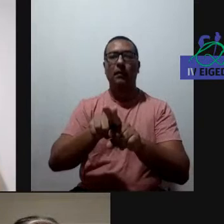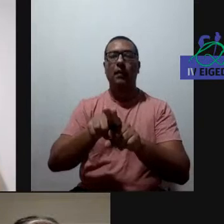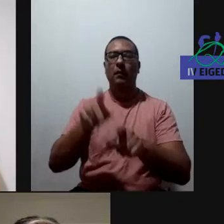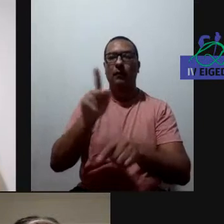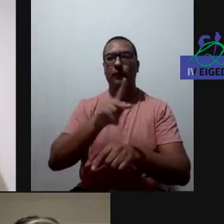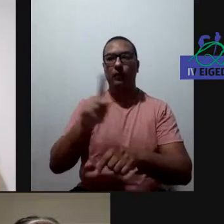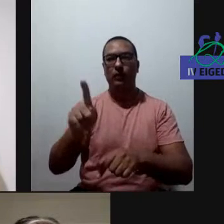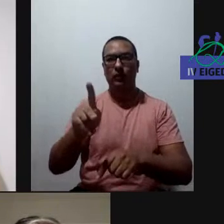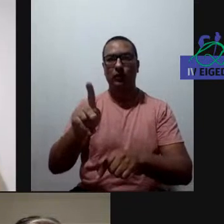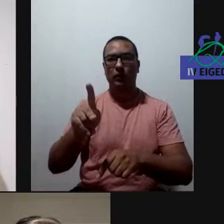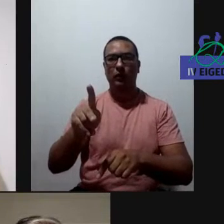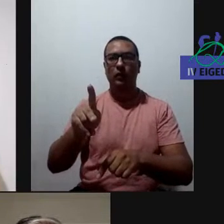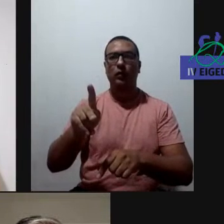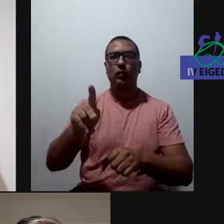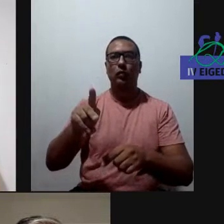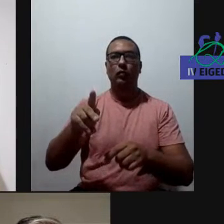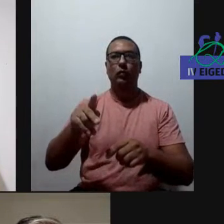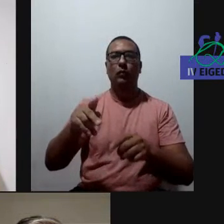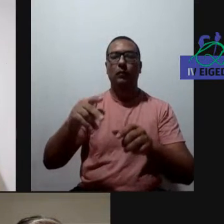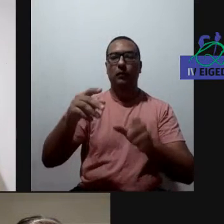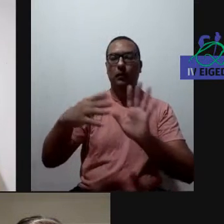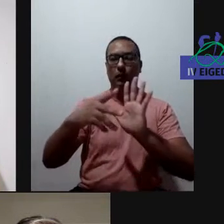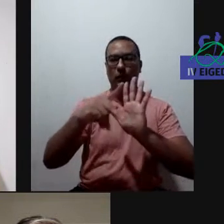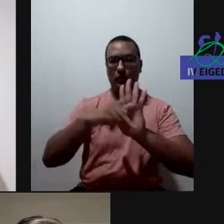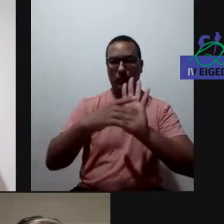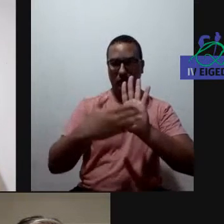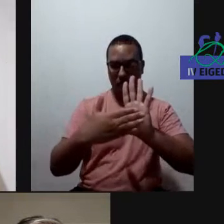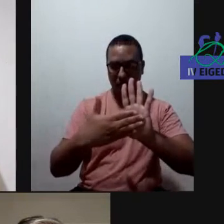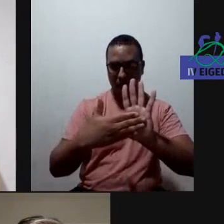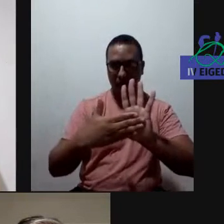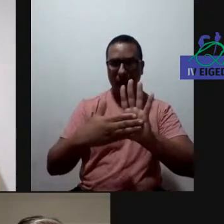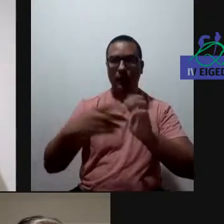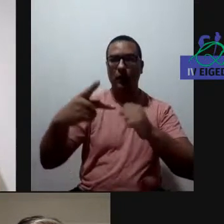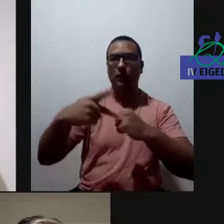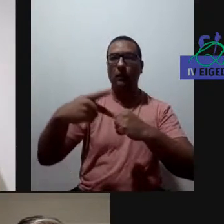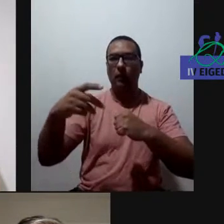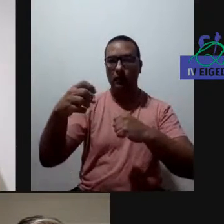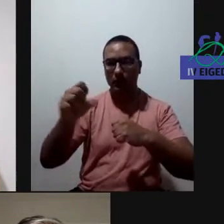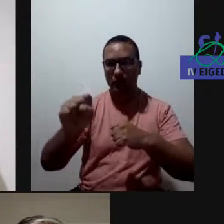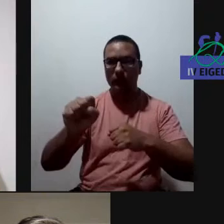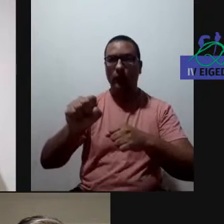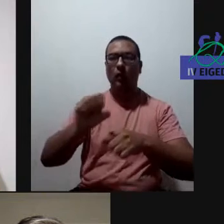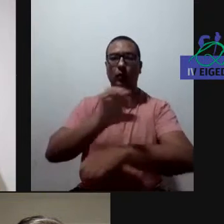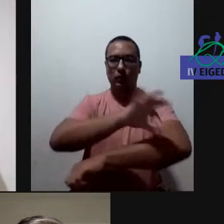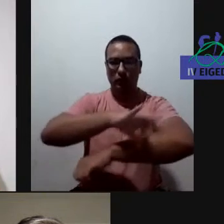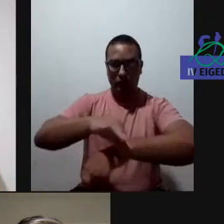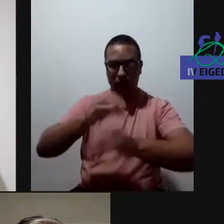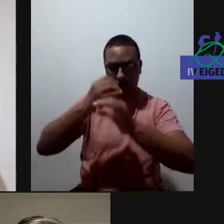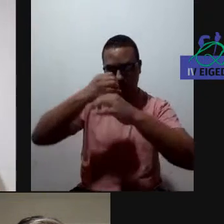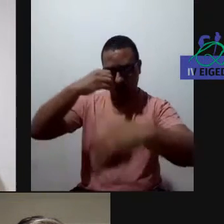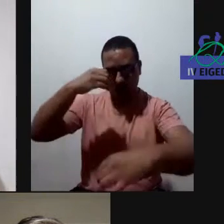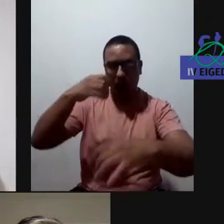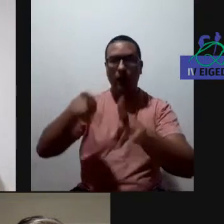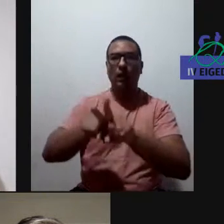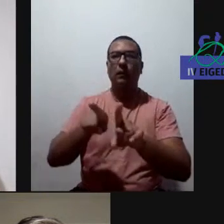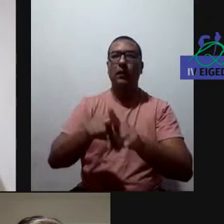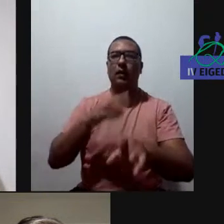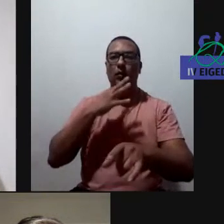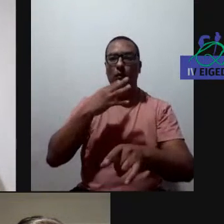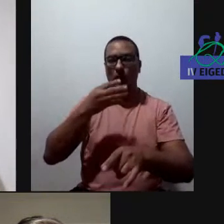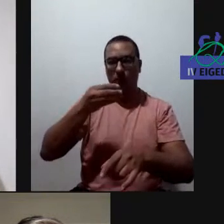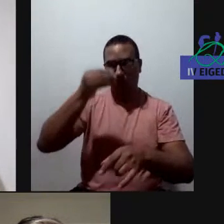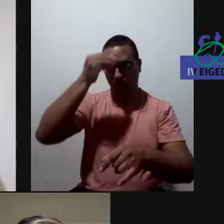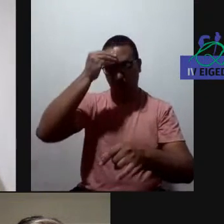professor sênior do Programa de Pós-Graduação em Engenharia e Gestão do Conhecimento da